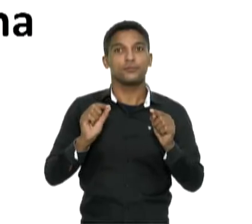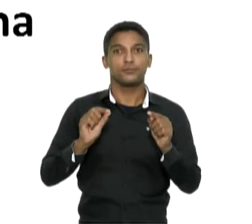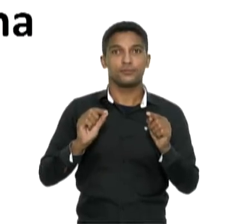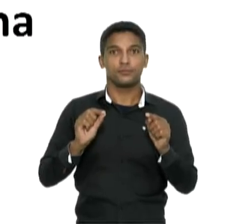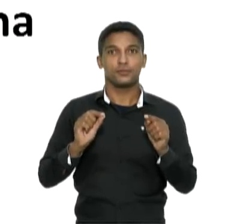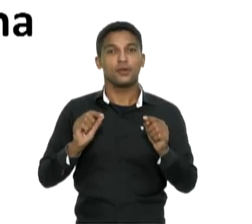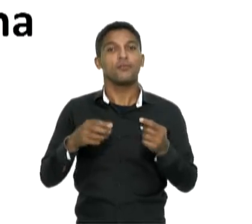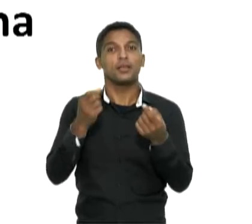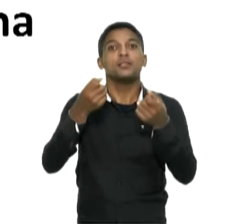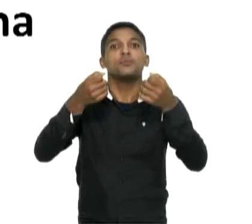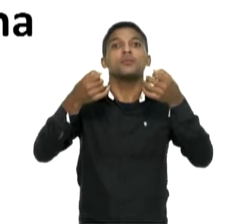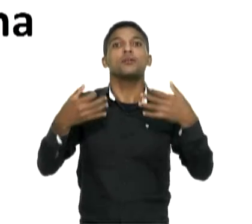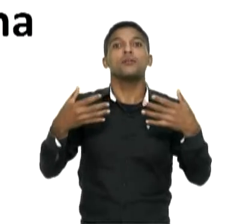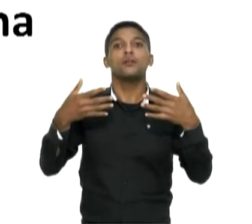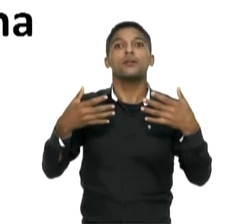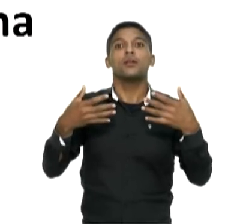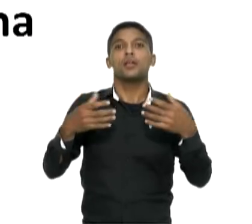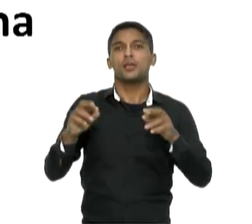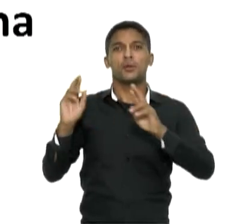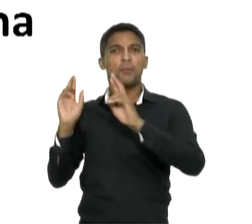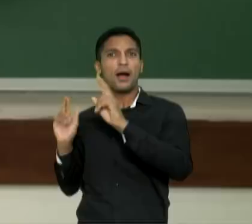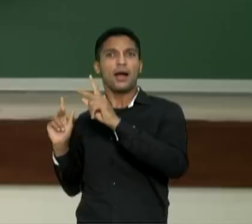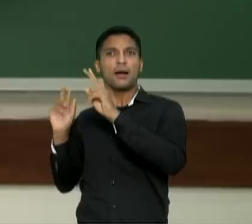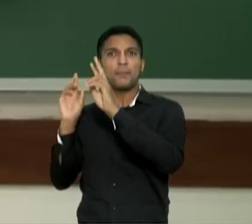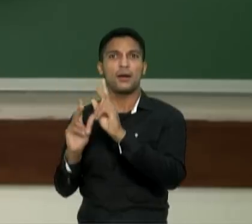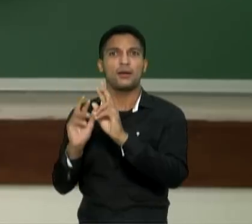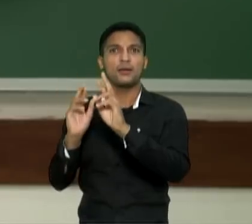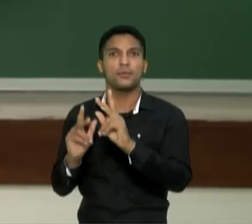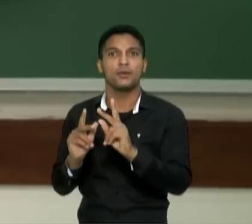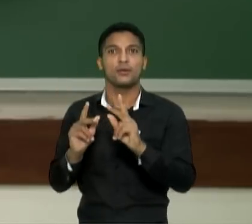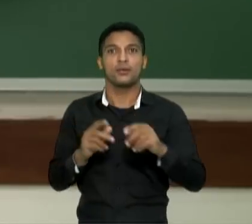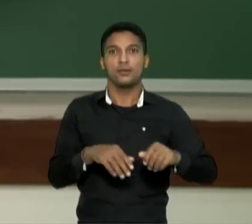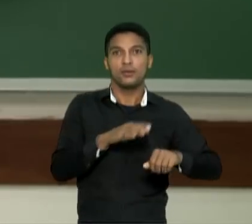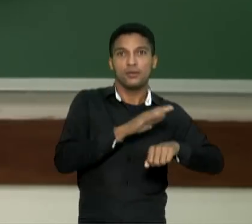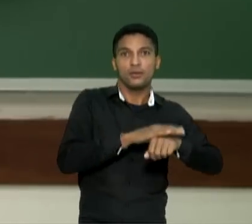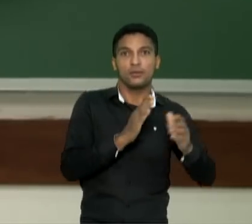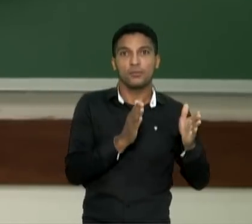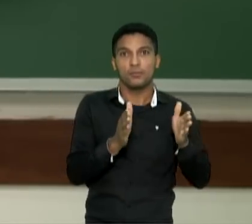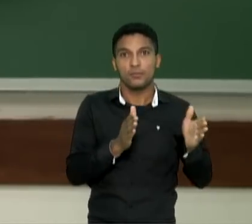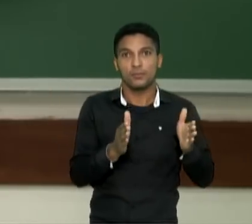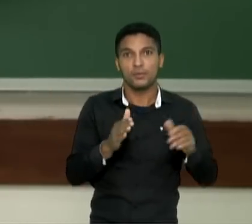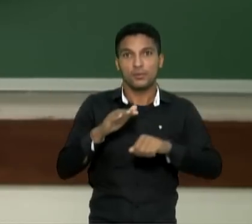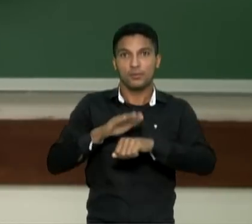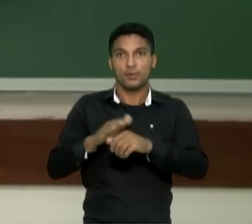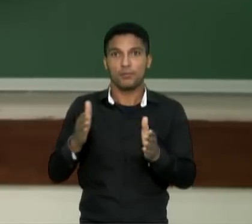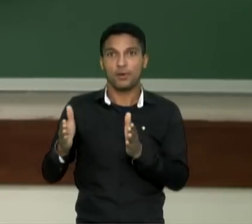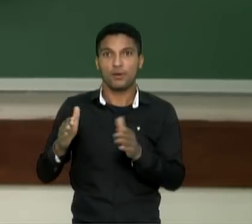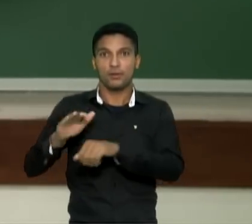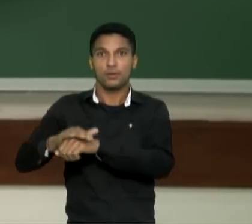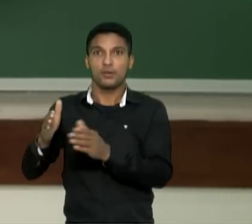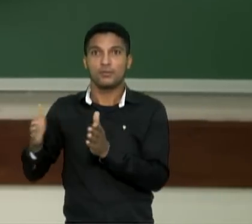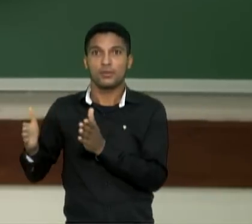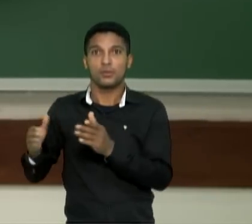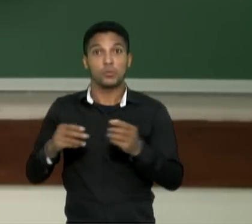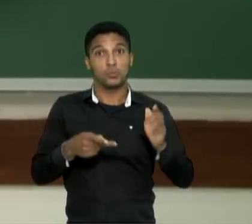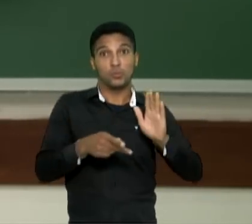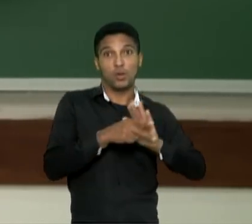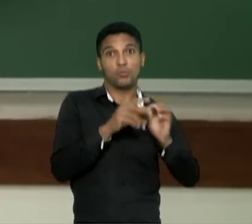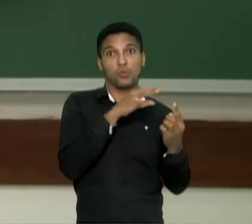também dessas intenções diferentes que são colocadas ali entre o artista e a obra de